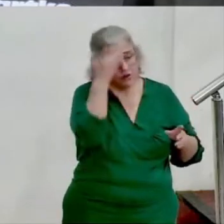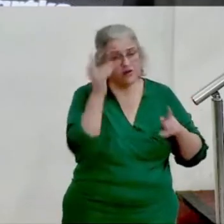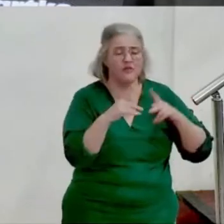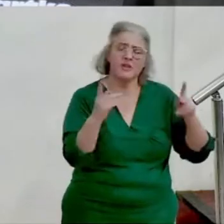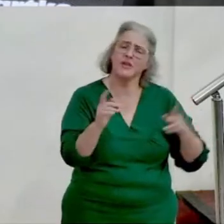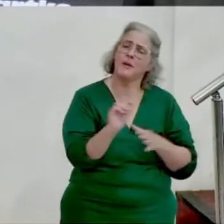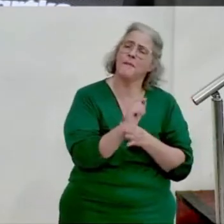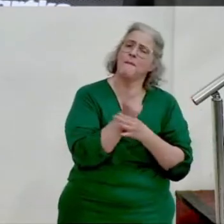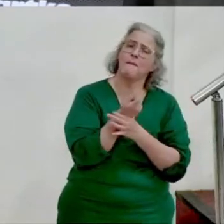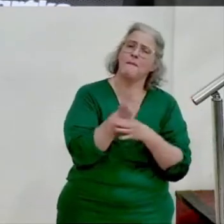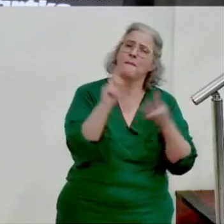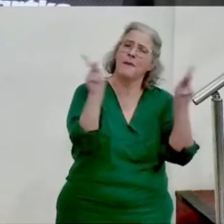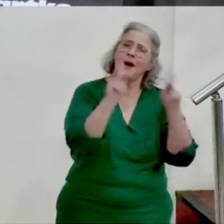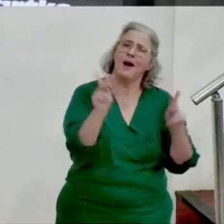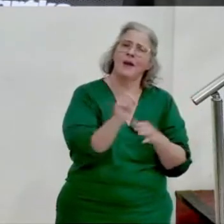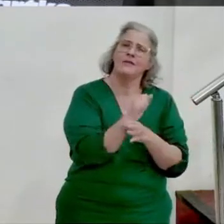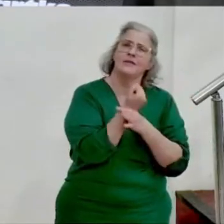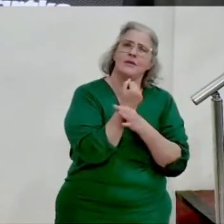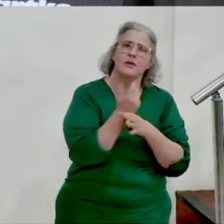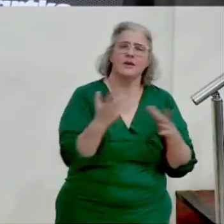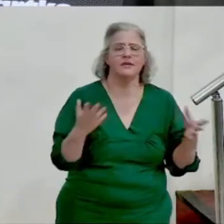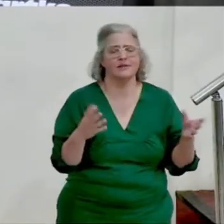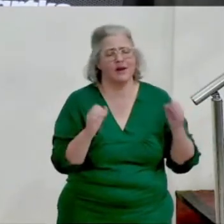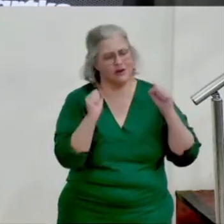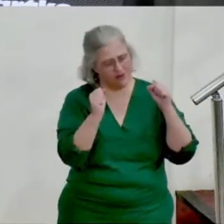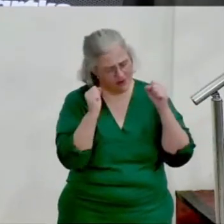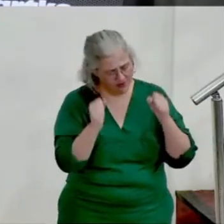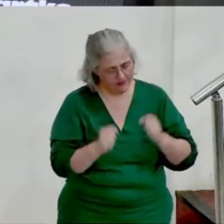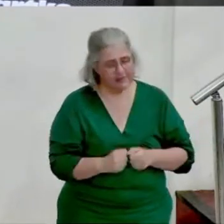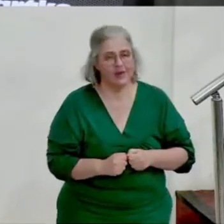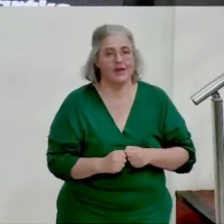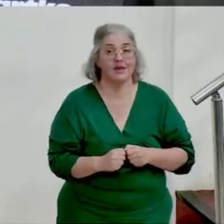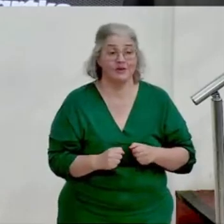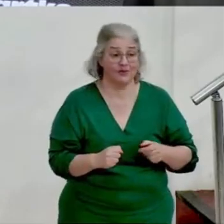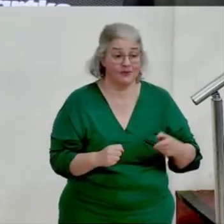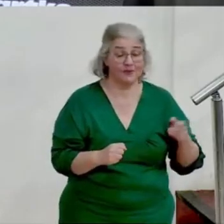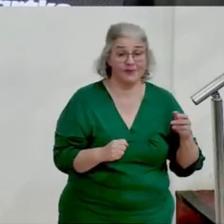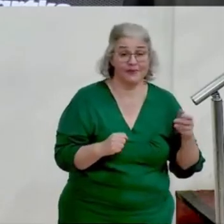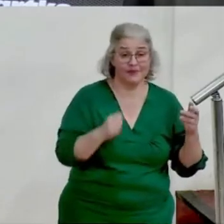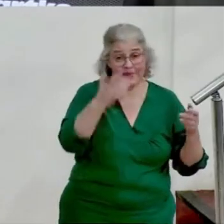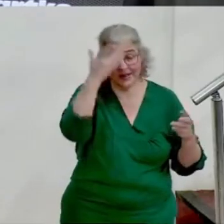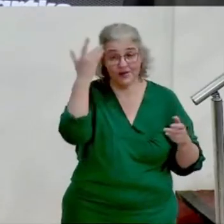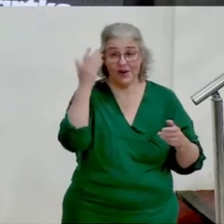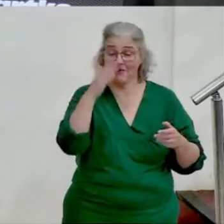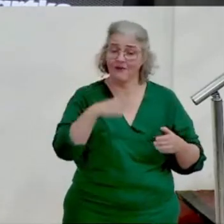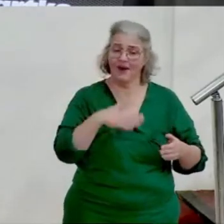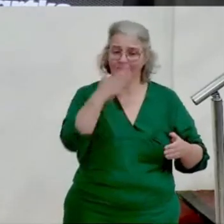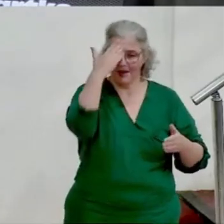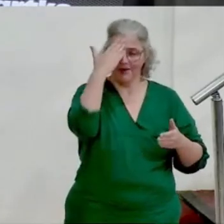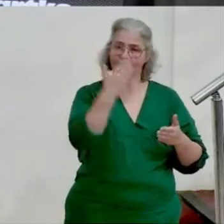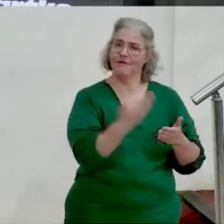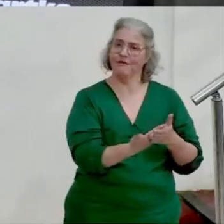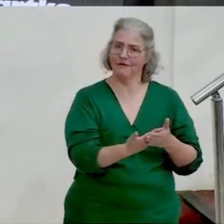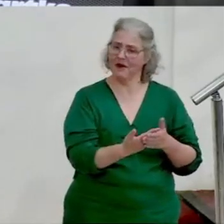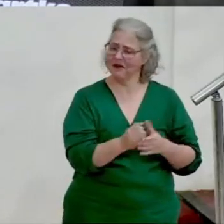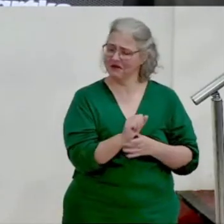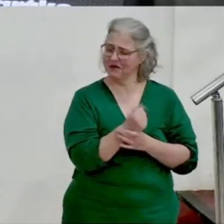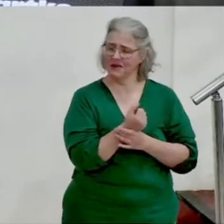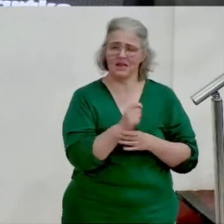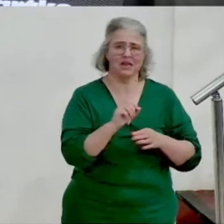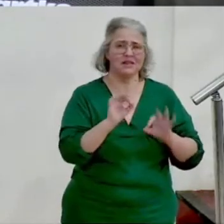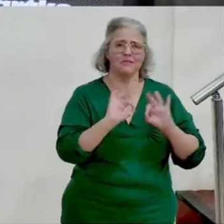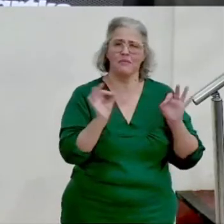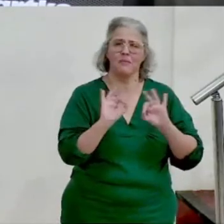estes ímpios, quando Cristo voltar, estarão seguros, confiantes de que nada de mal lhes